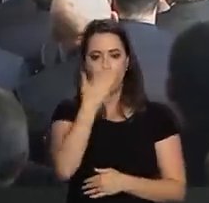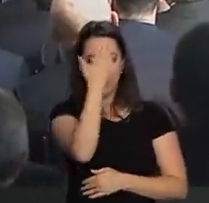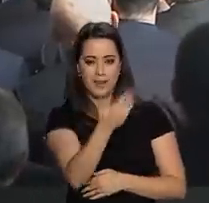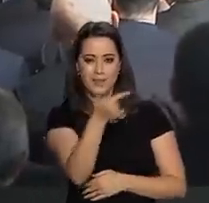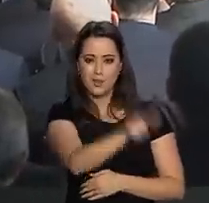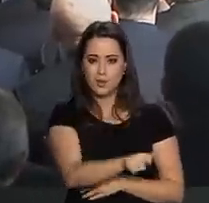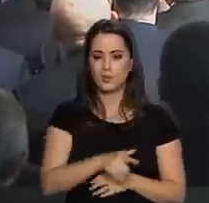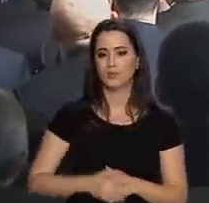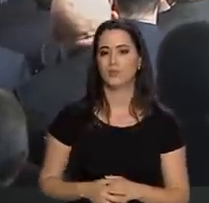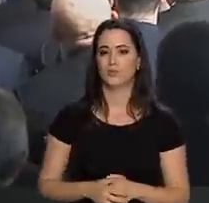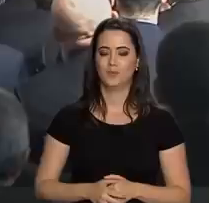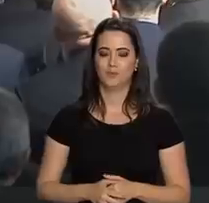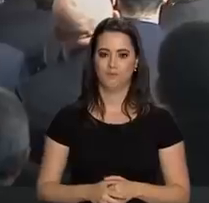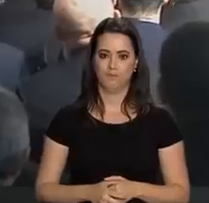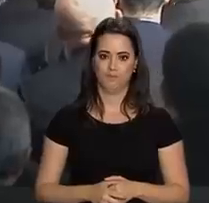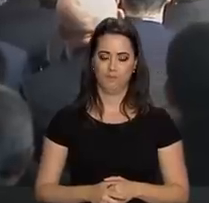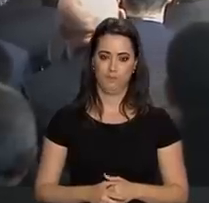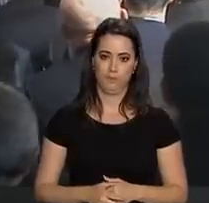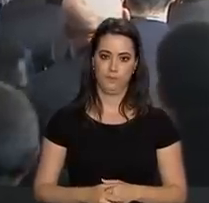uma vez.